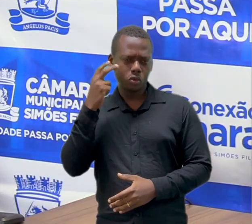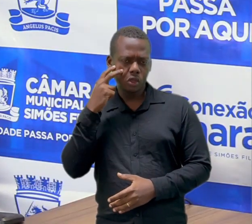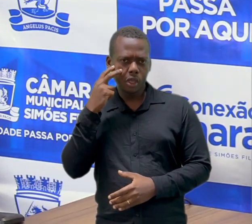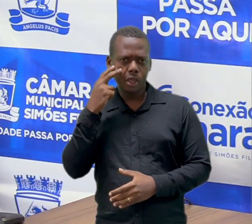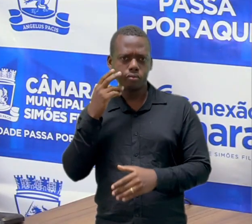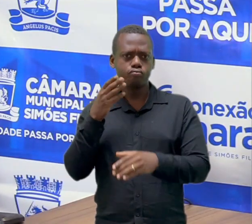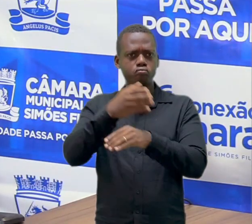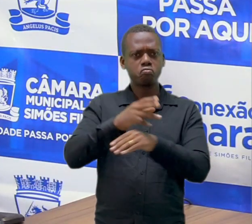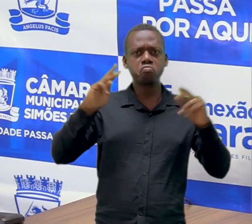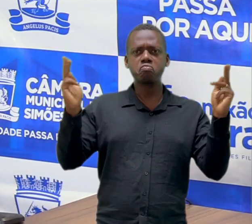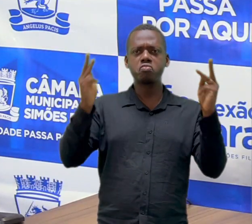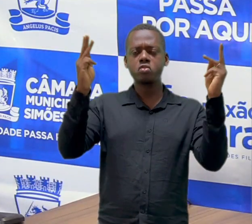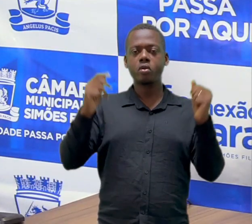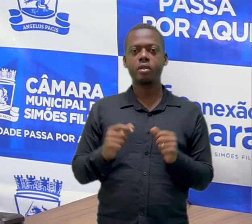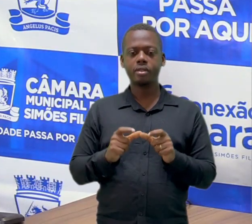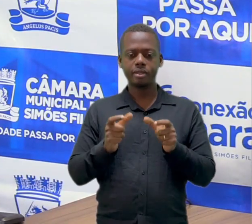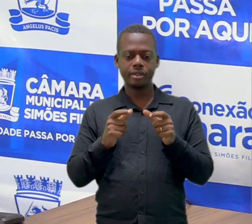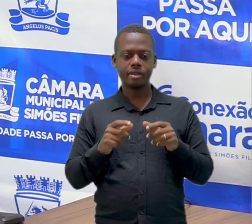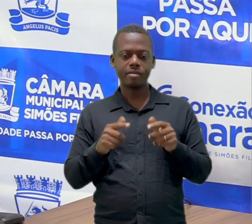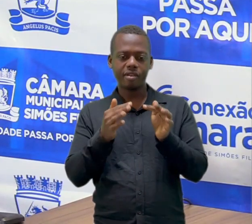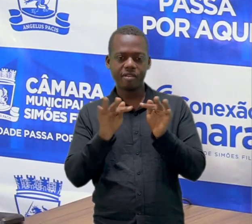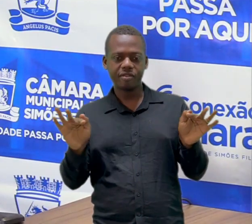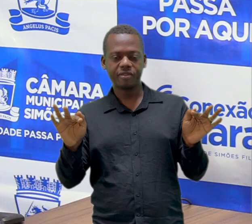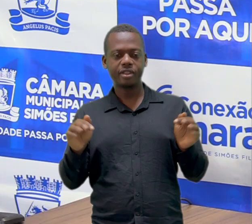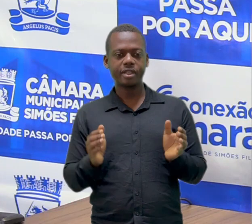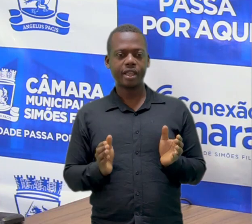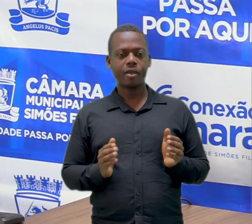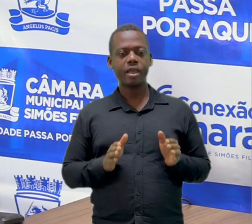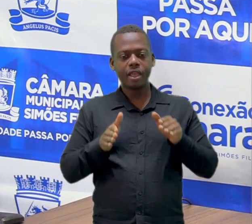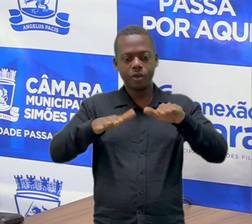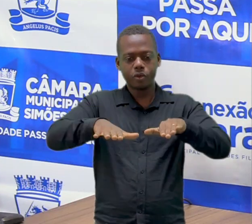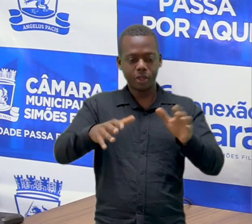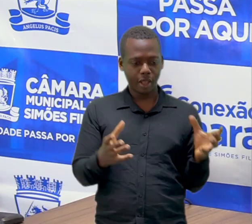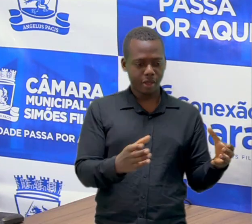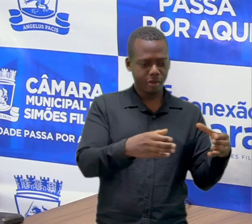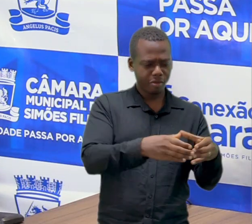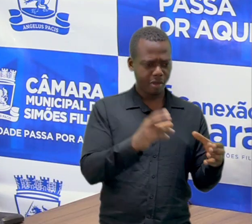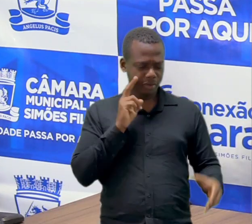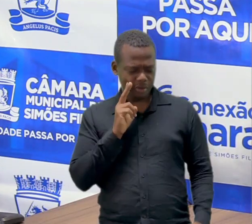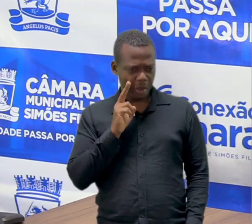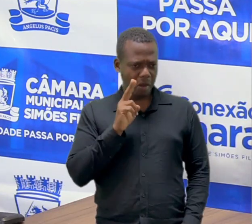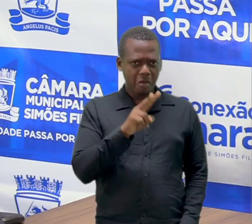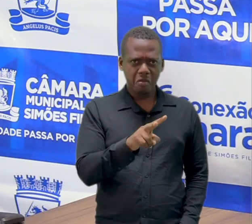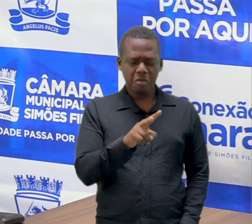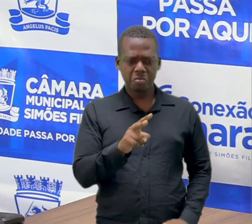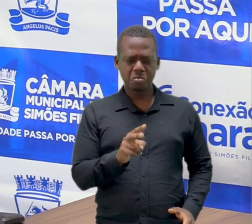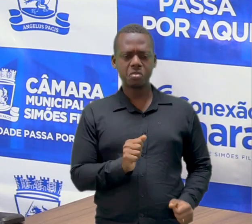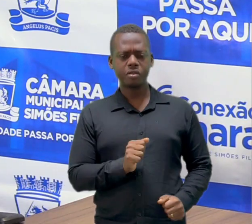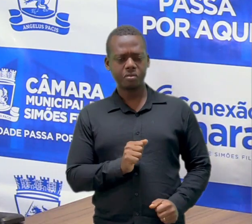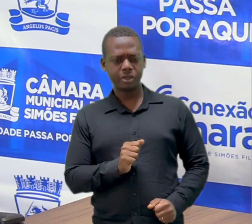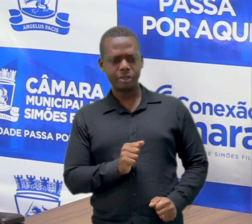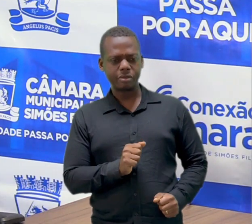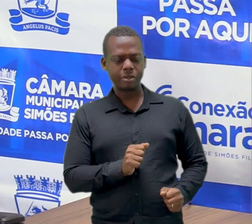tenho uma frase que é justamente isso, que inclusão é incluir, É incluir. sabe? É você ver uma situação específica e você